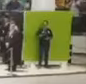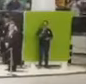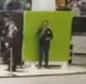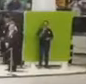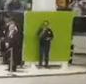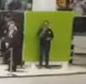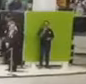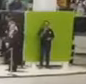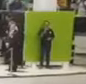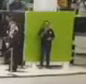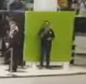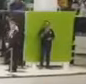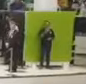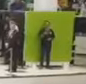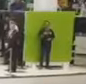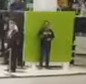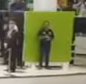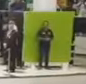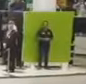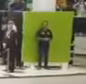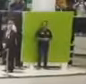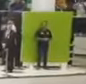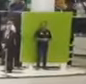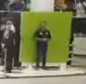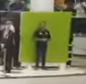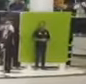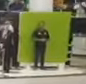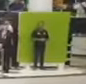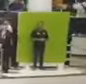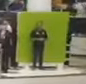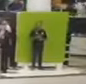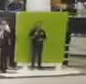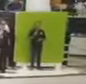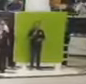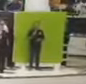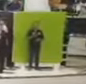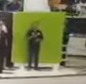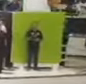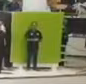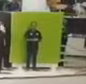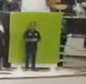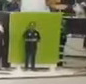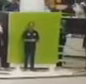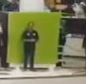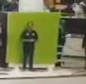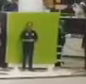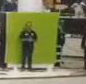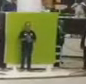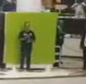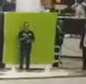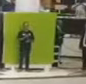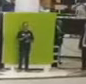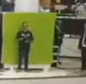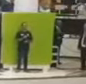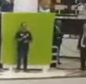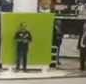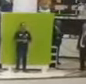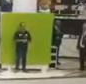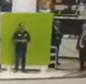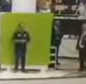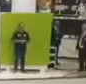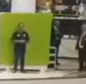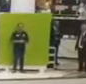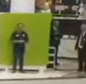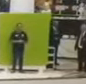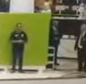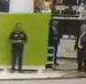das 10? Está vindo a sexta. Onde está a sétima? Está vindo a sétima. Está vindo a oitava. Está